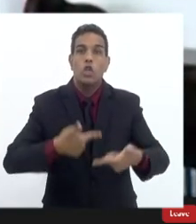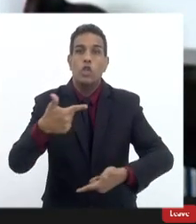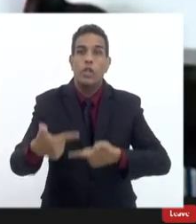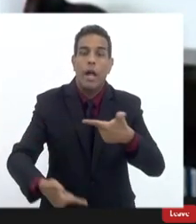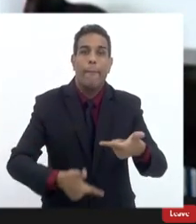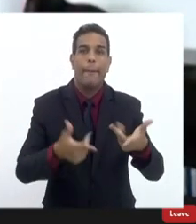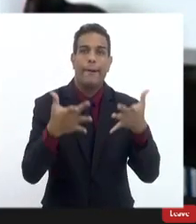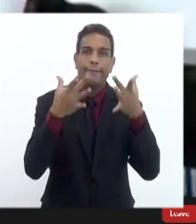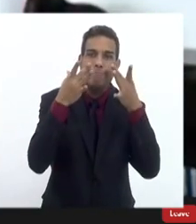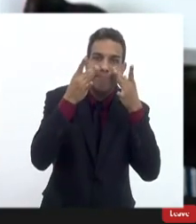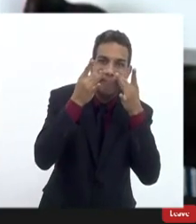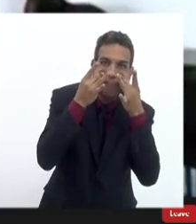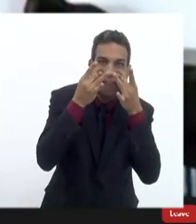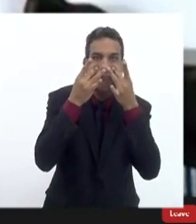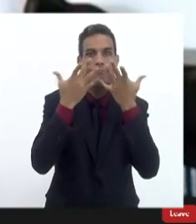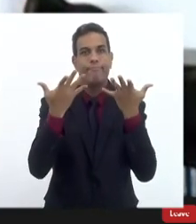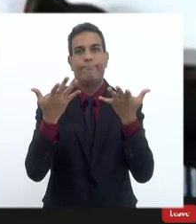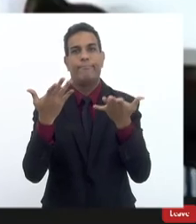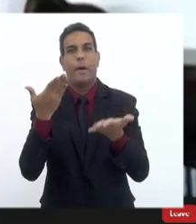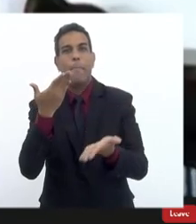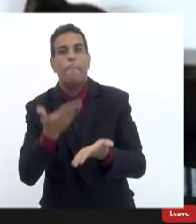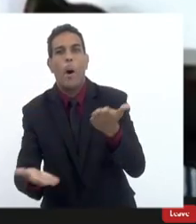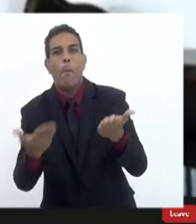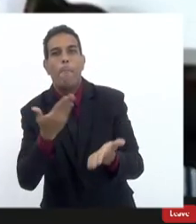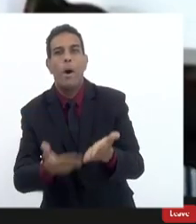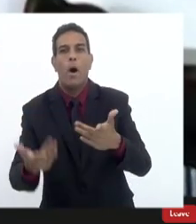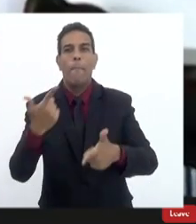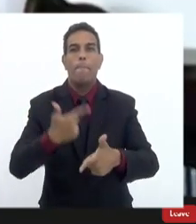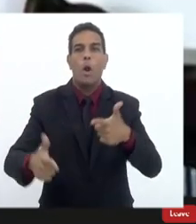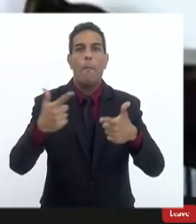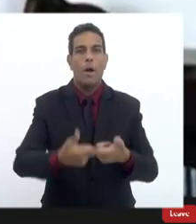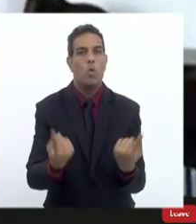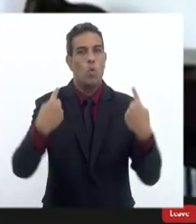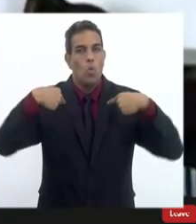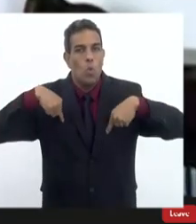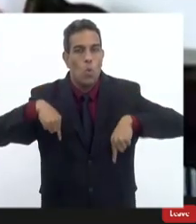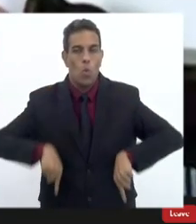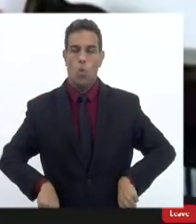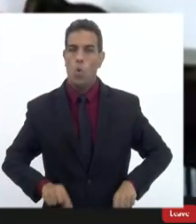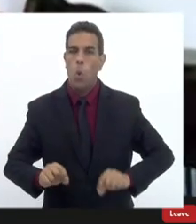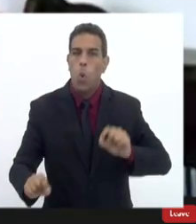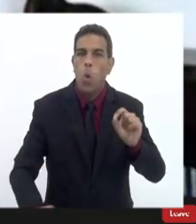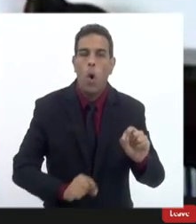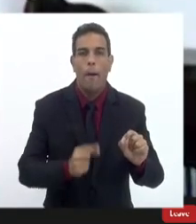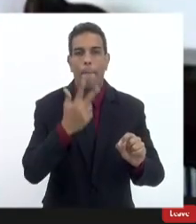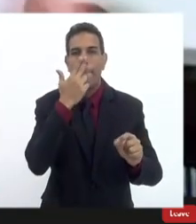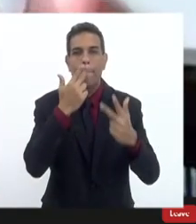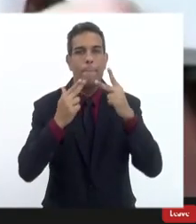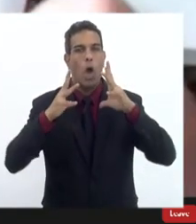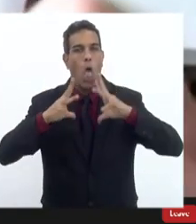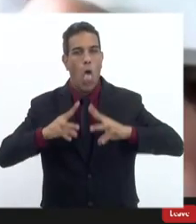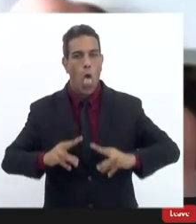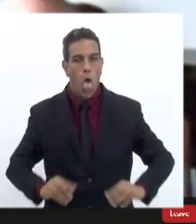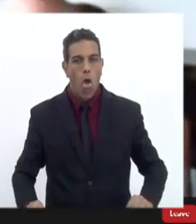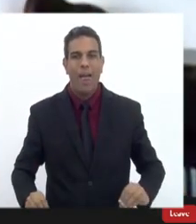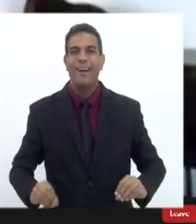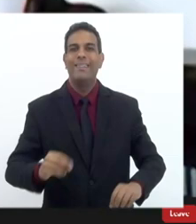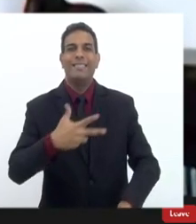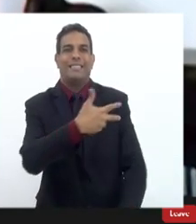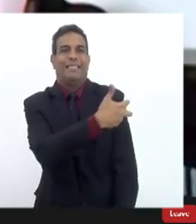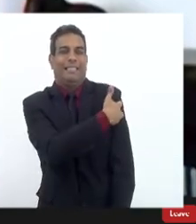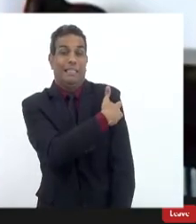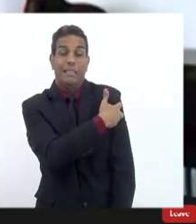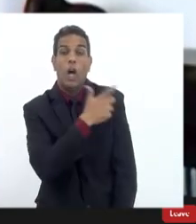da perda da memória imunológica que a vacina produz. A vacina foi produzida muito rapidamente,